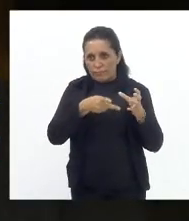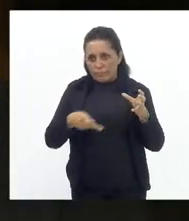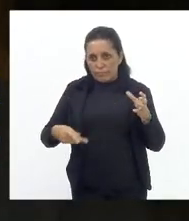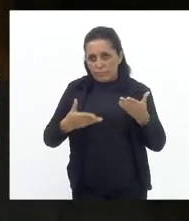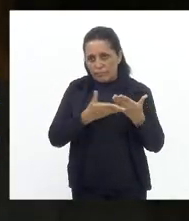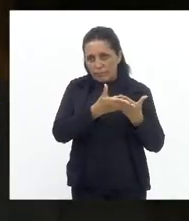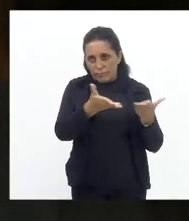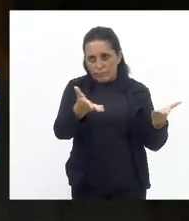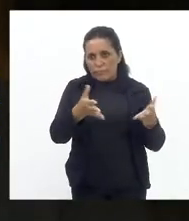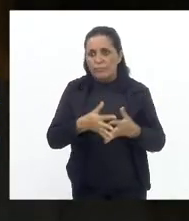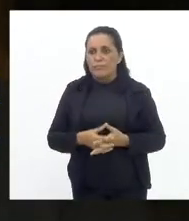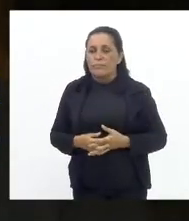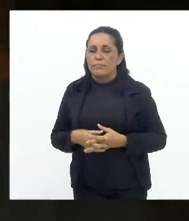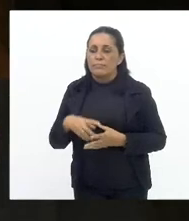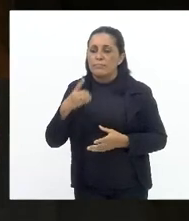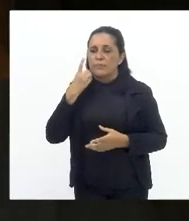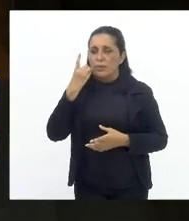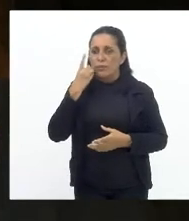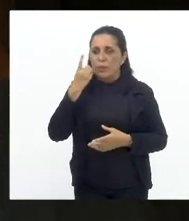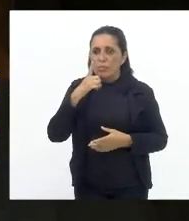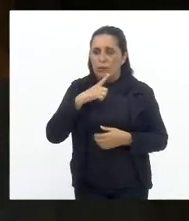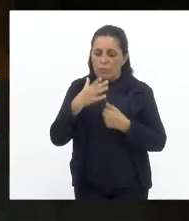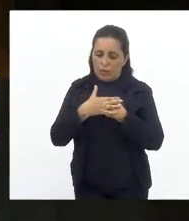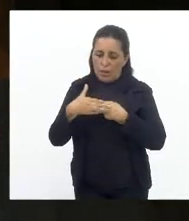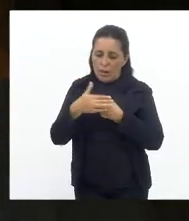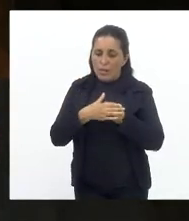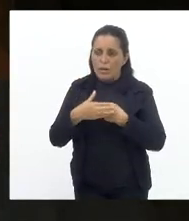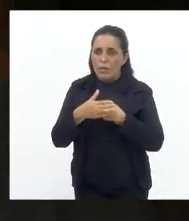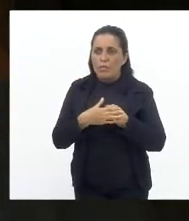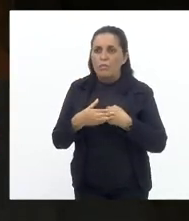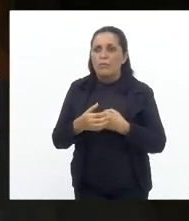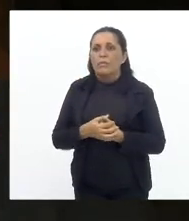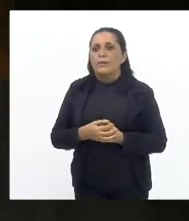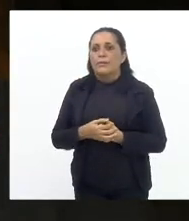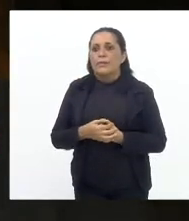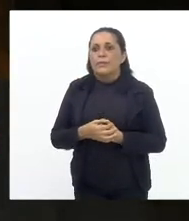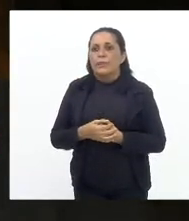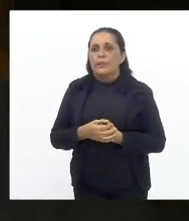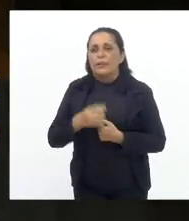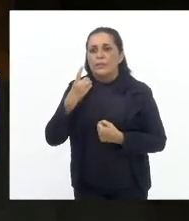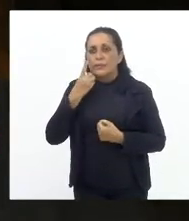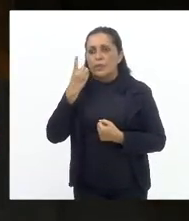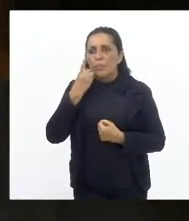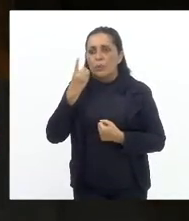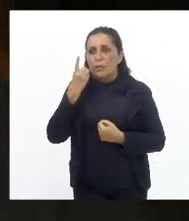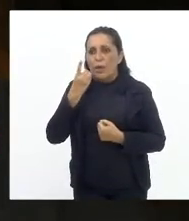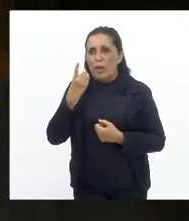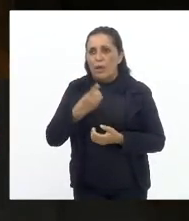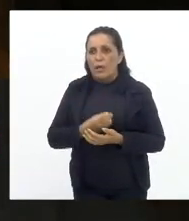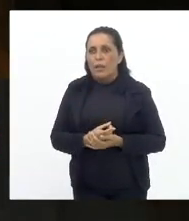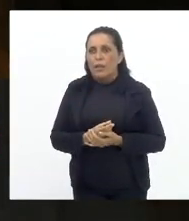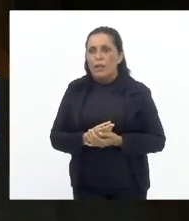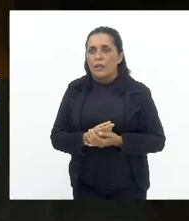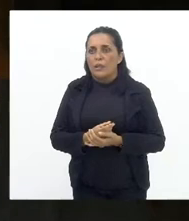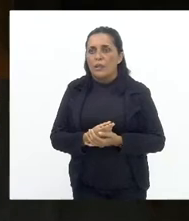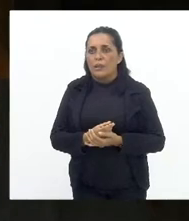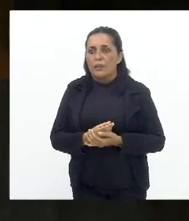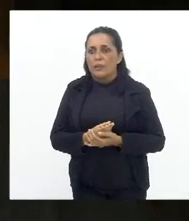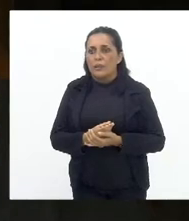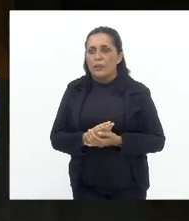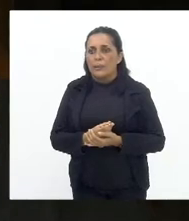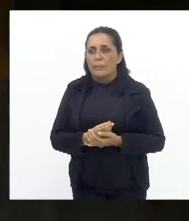excelência mas deputada que eu tenho um carinho muito grande uma deputada que dividimos muitas